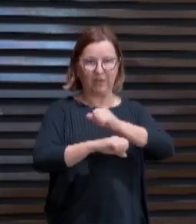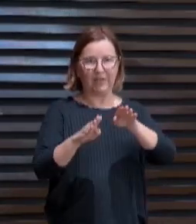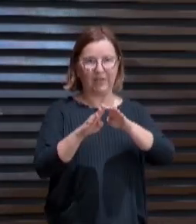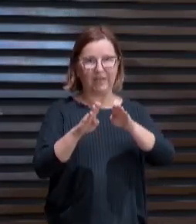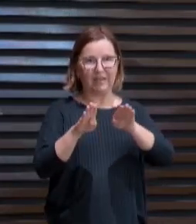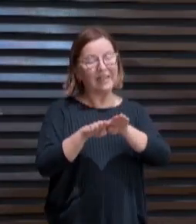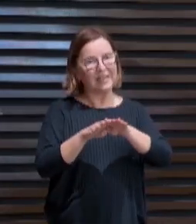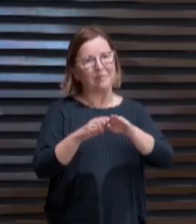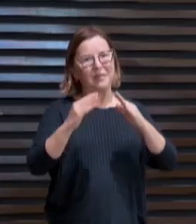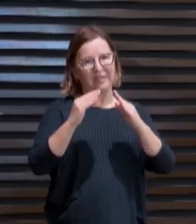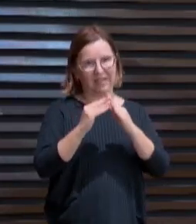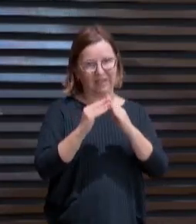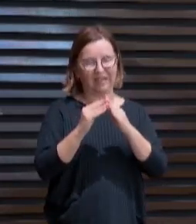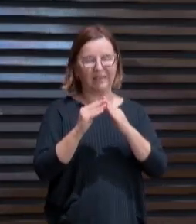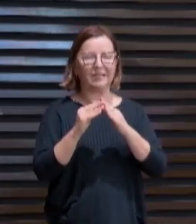né?